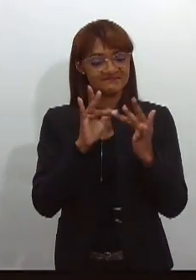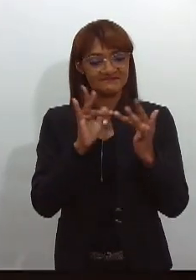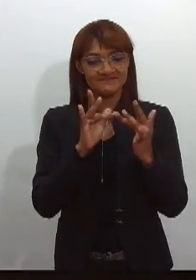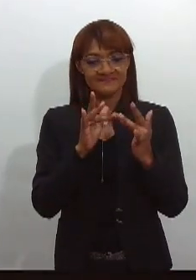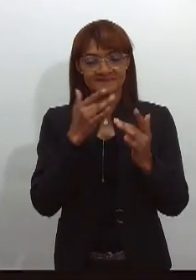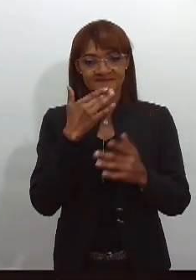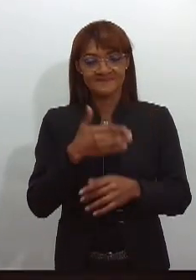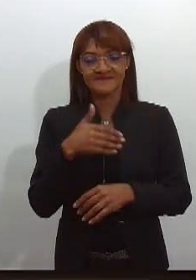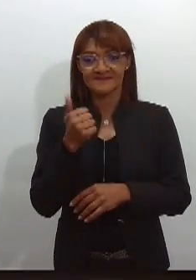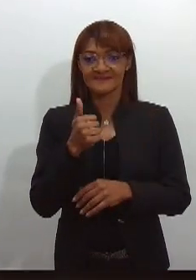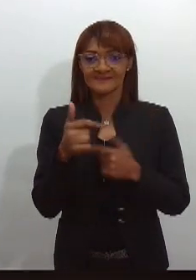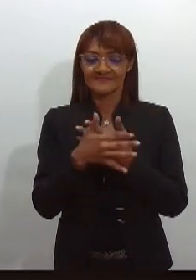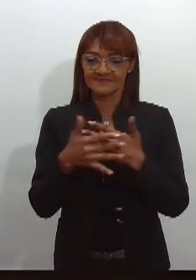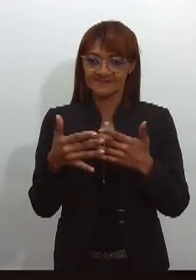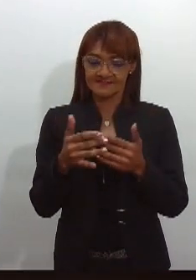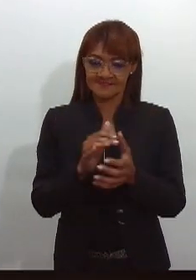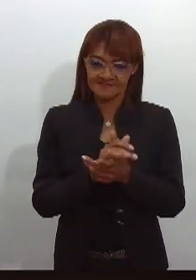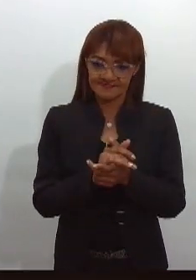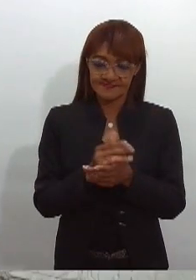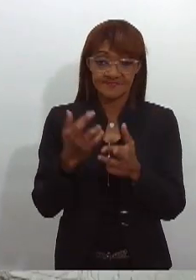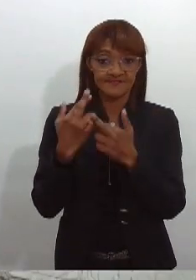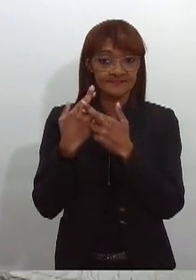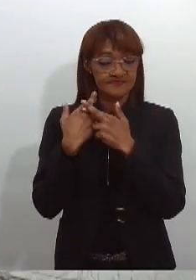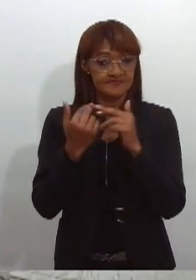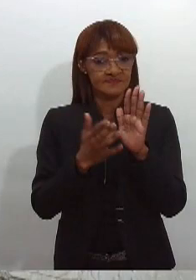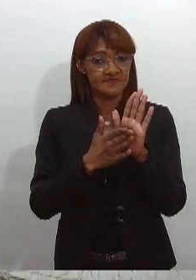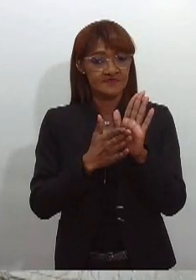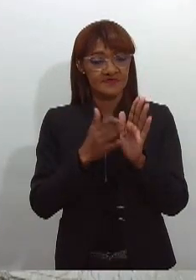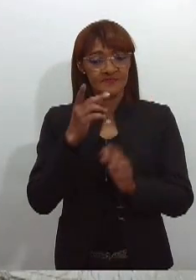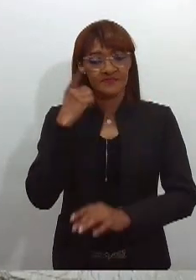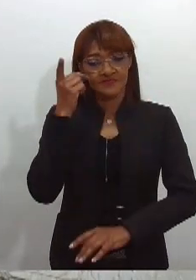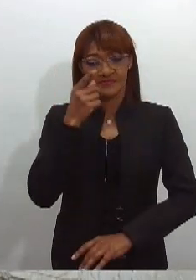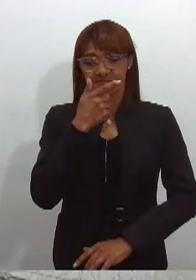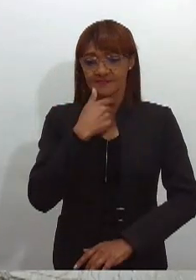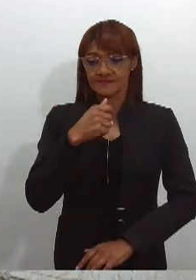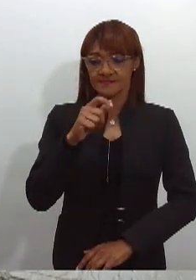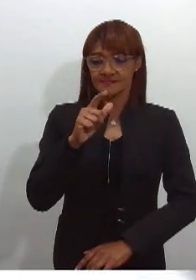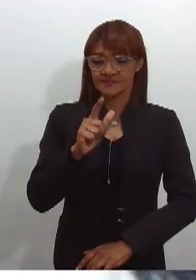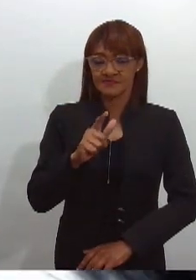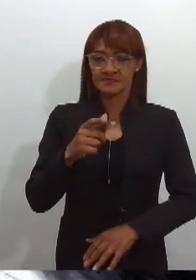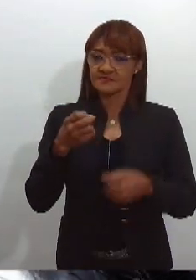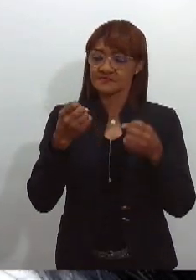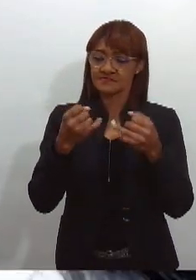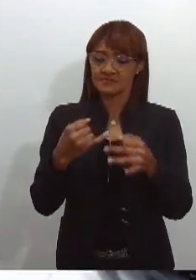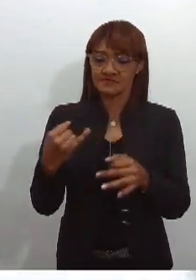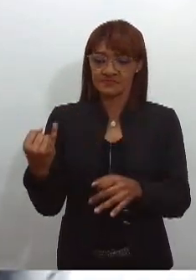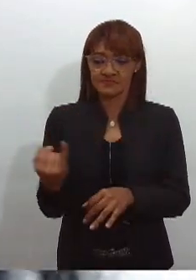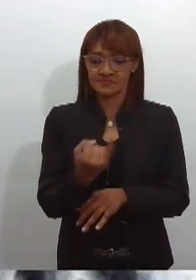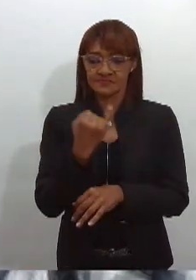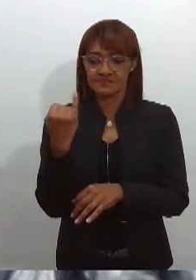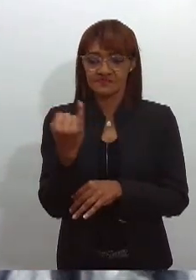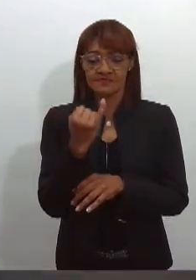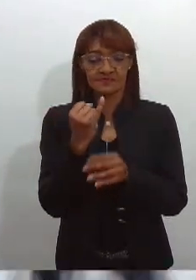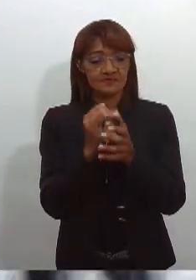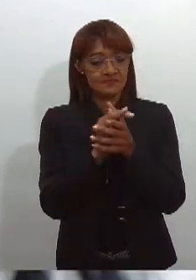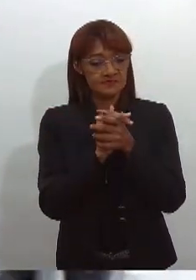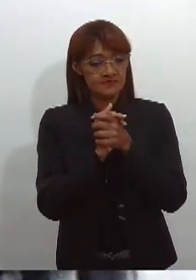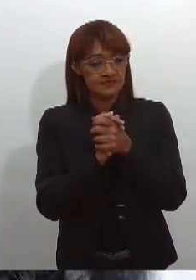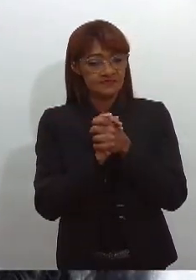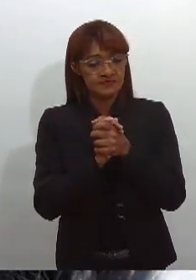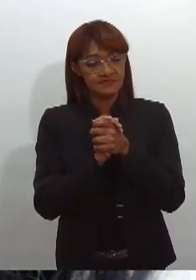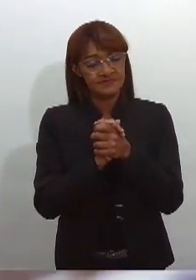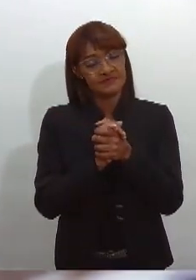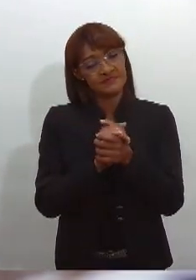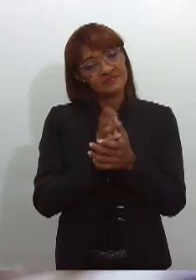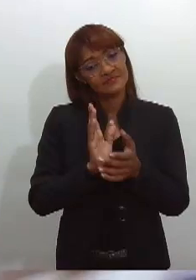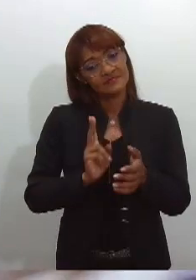das proposituras, deputado Luciano Bispo, falou da importância das homenageadas, parabenizou pelo que elas representam na vida